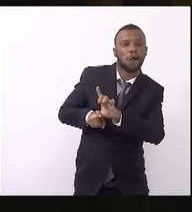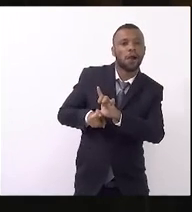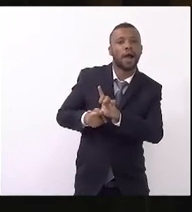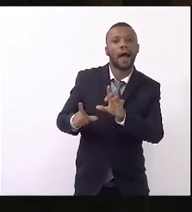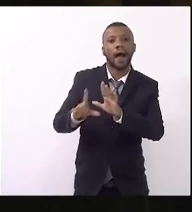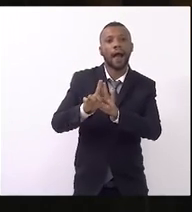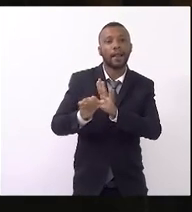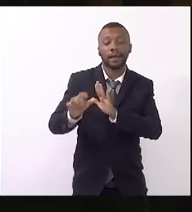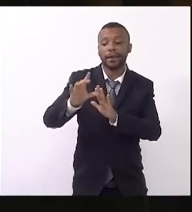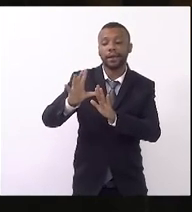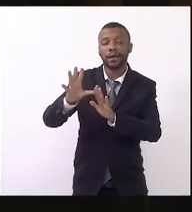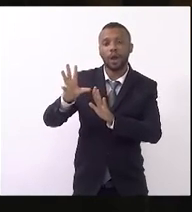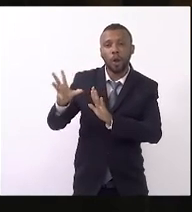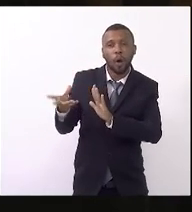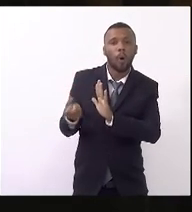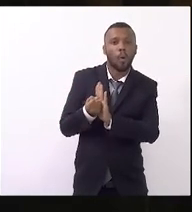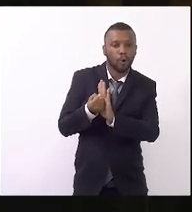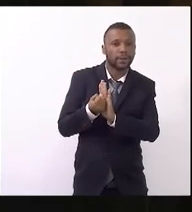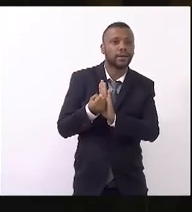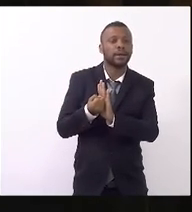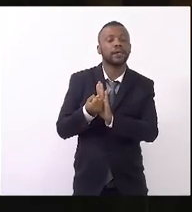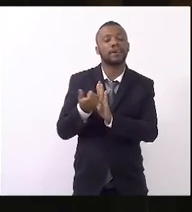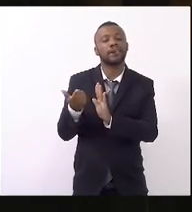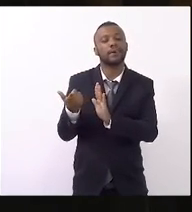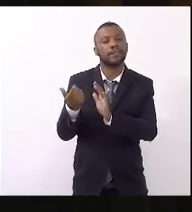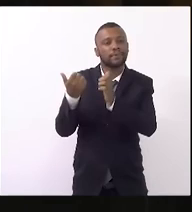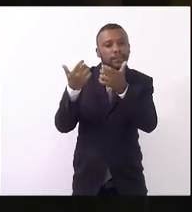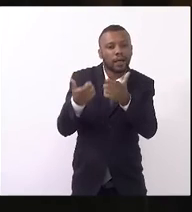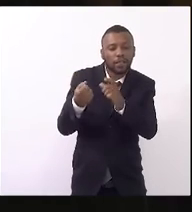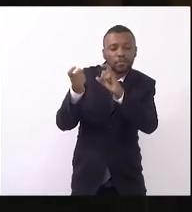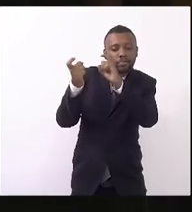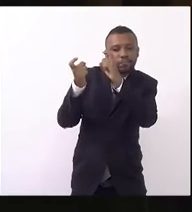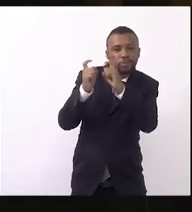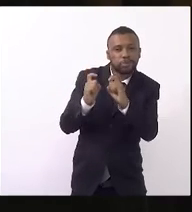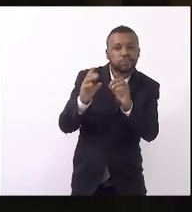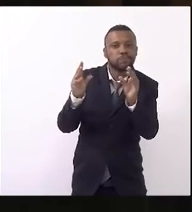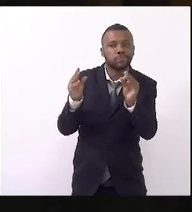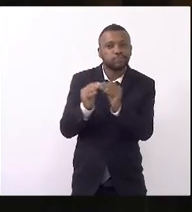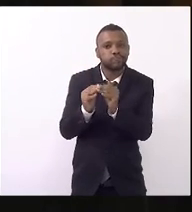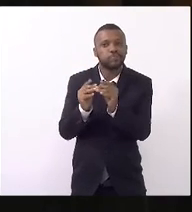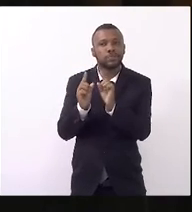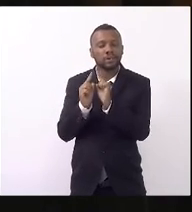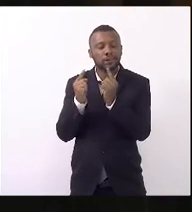nosso país, fazendo as suas mini-reuniões.